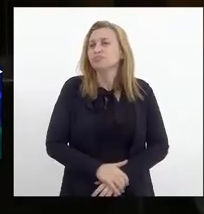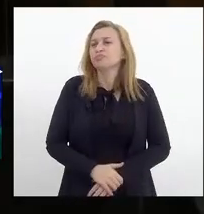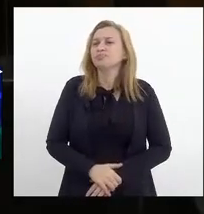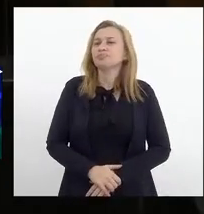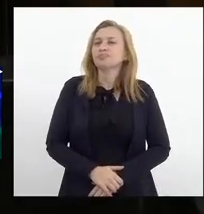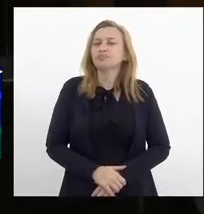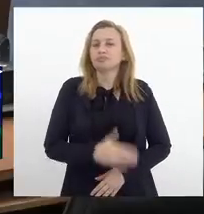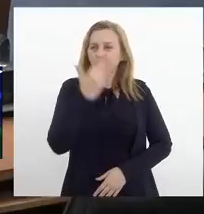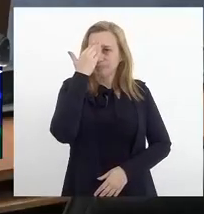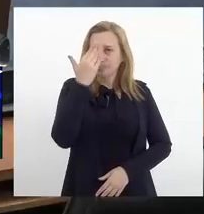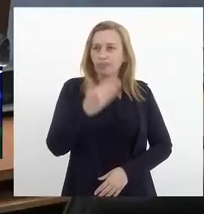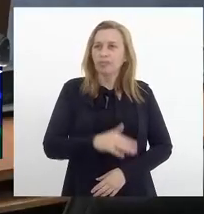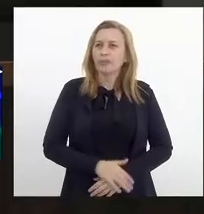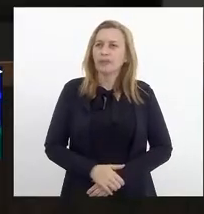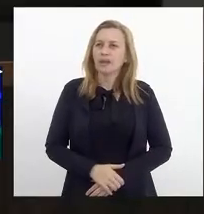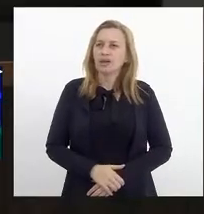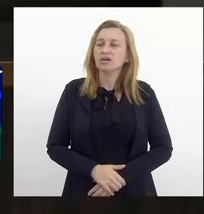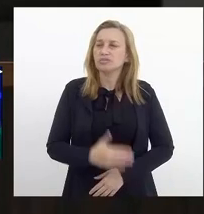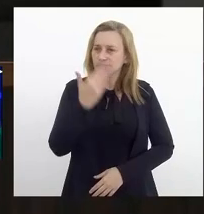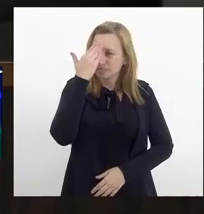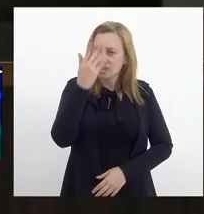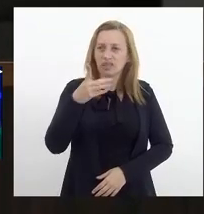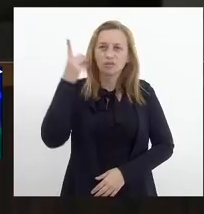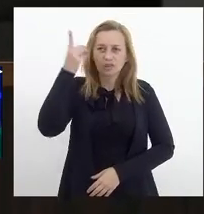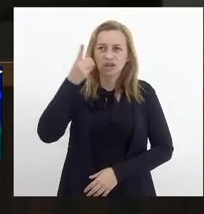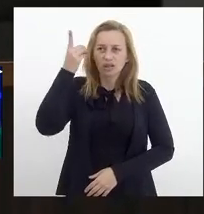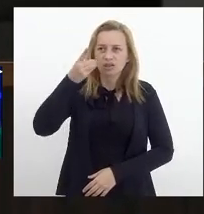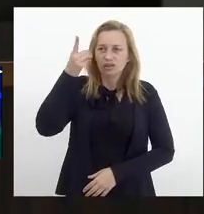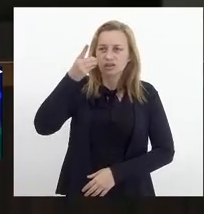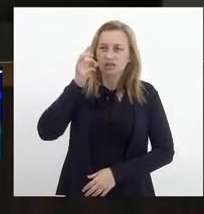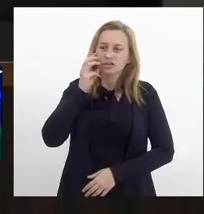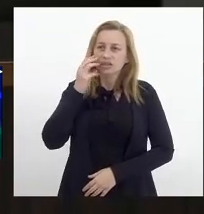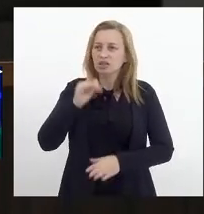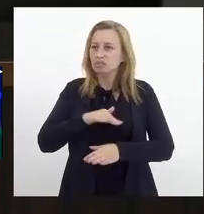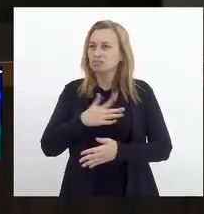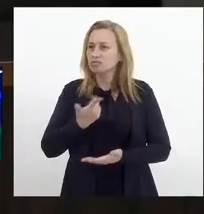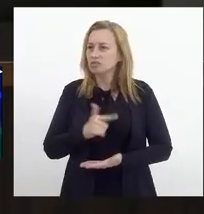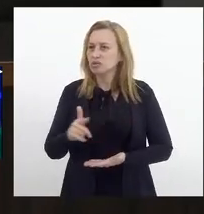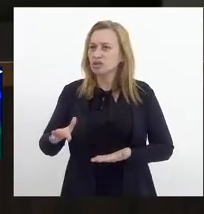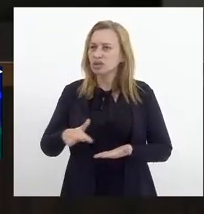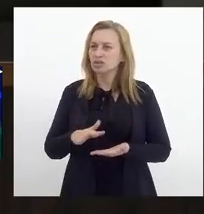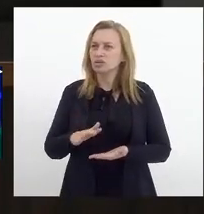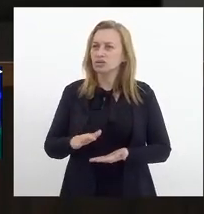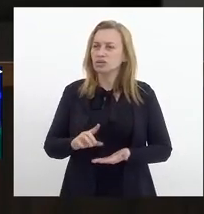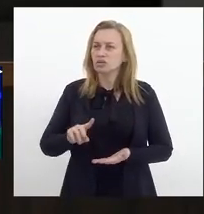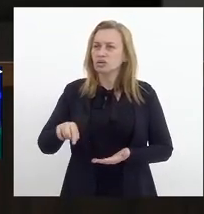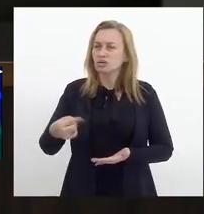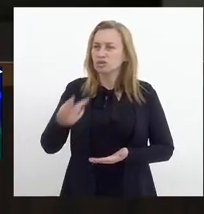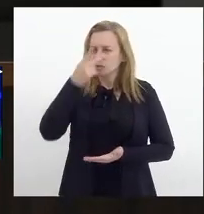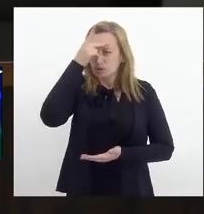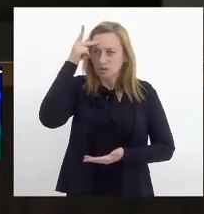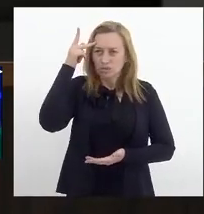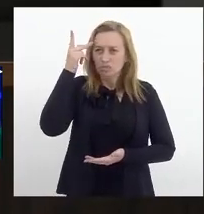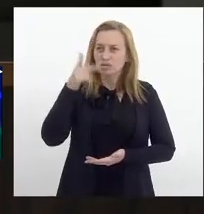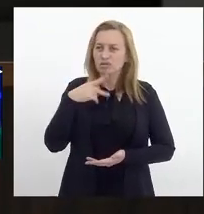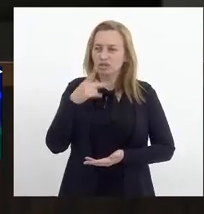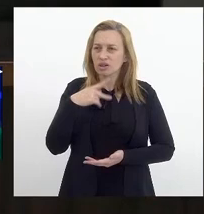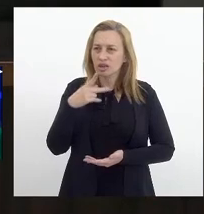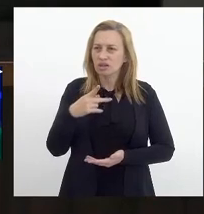fiscalização Muito obrigado obrigado a deputado Valdete em não havendo mais oradores inscritos